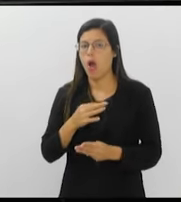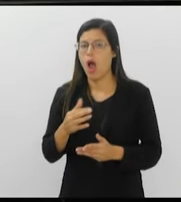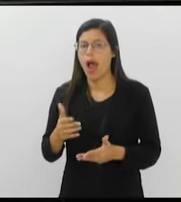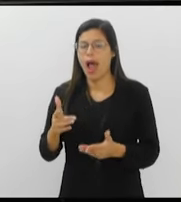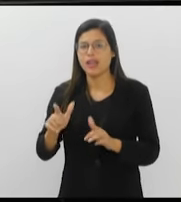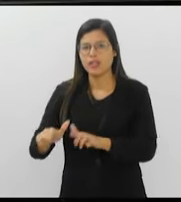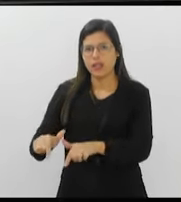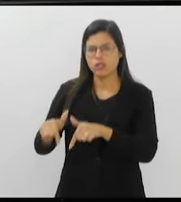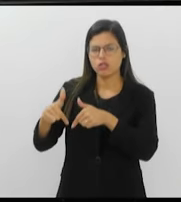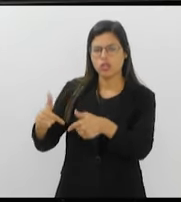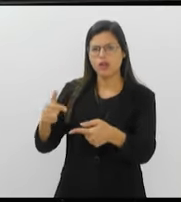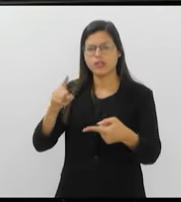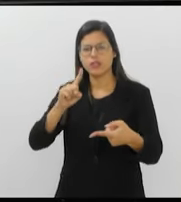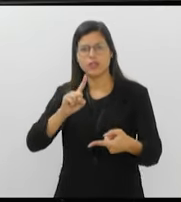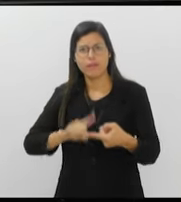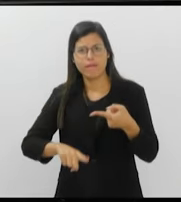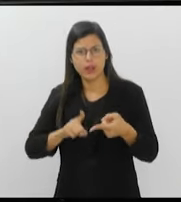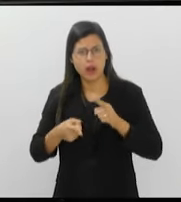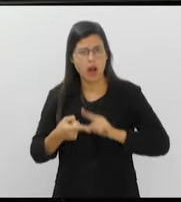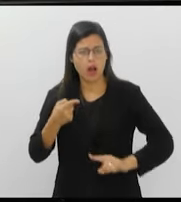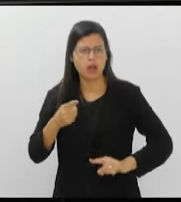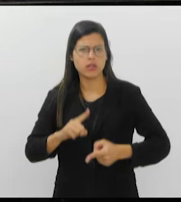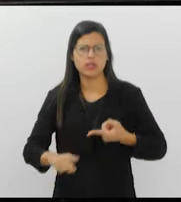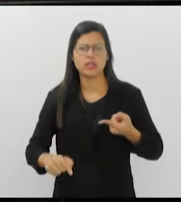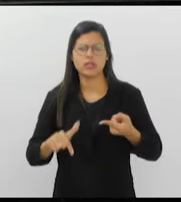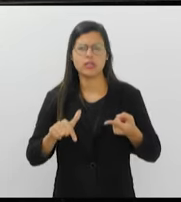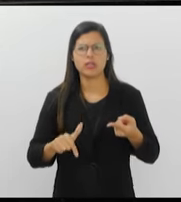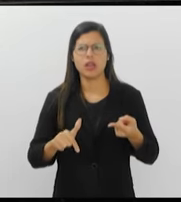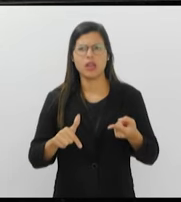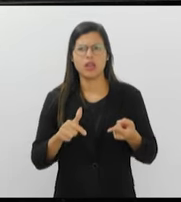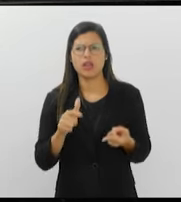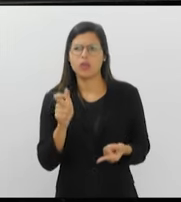vingança. Então eles apelidam